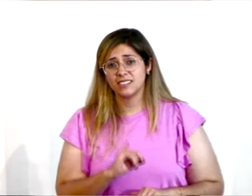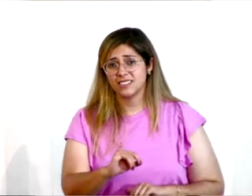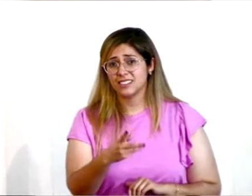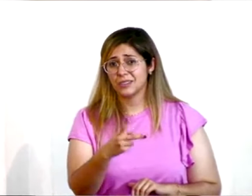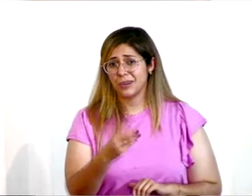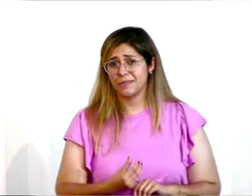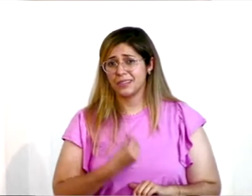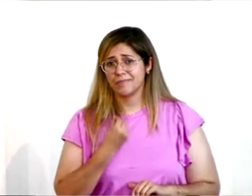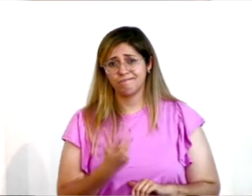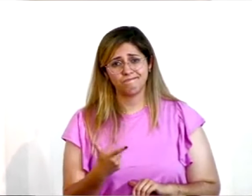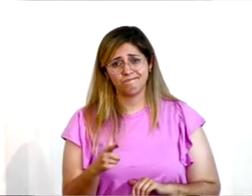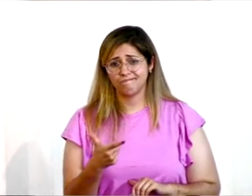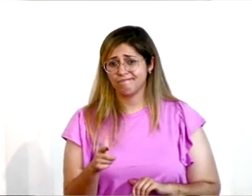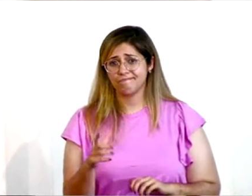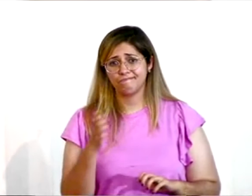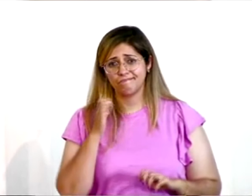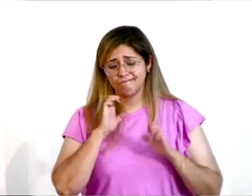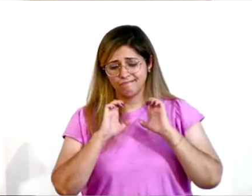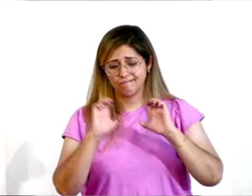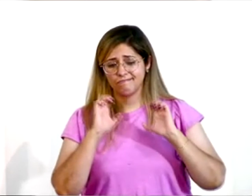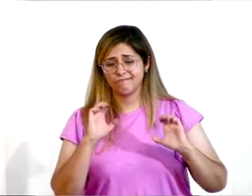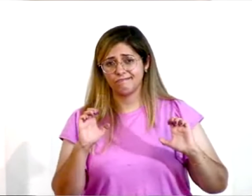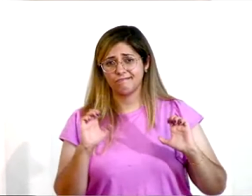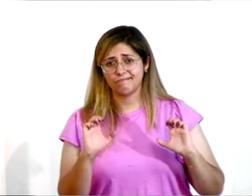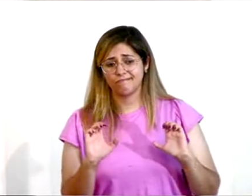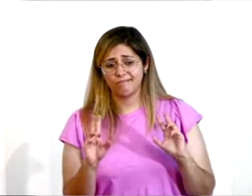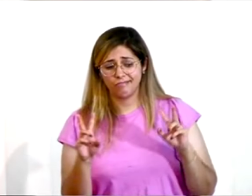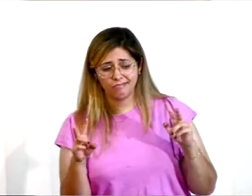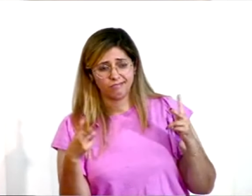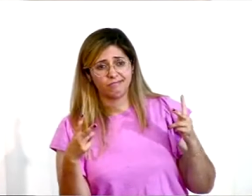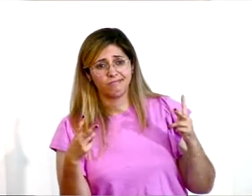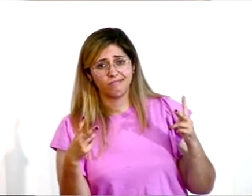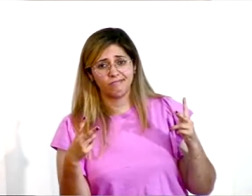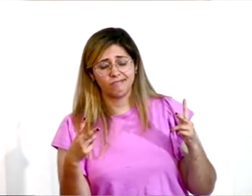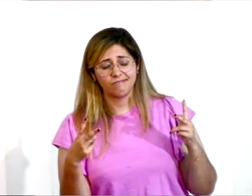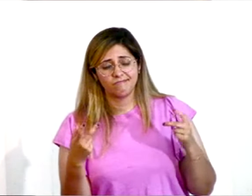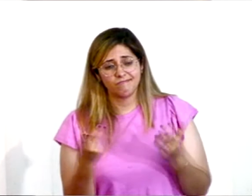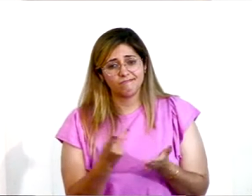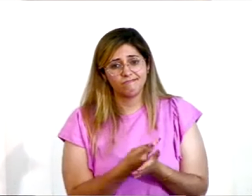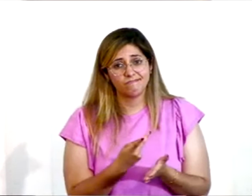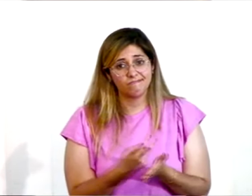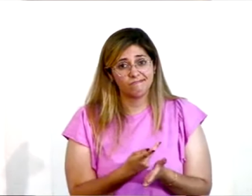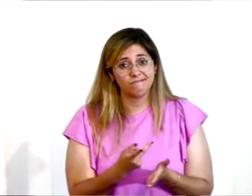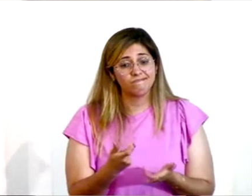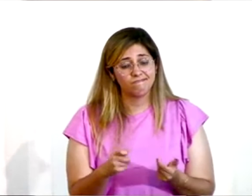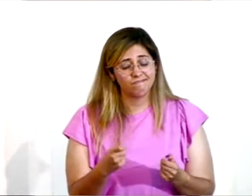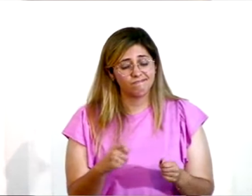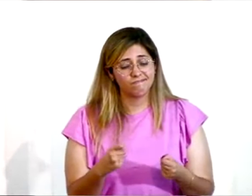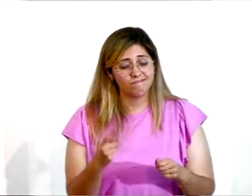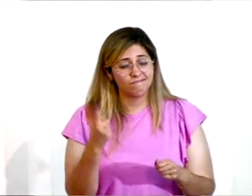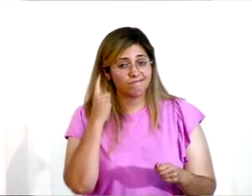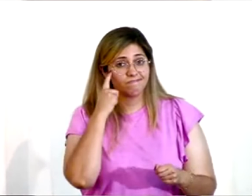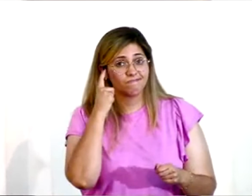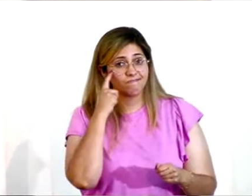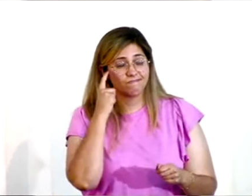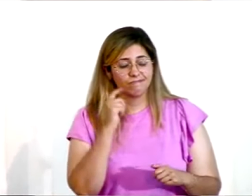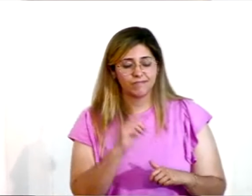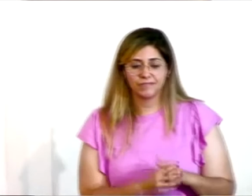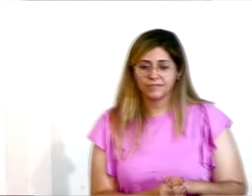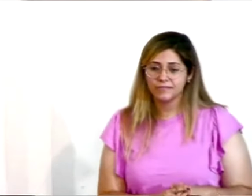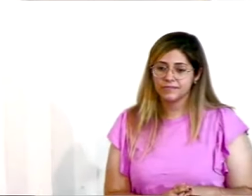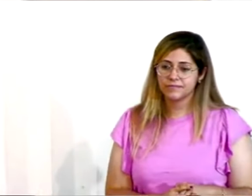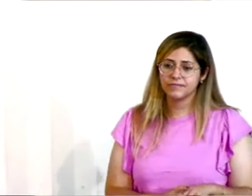nós, talvez é porque ele não esteja em nós. Esse é o ponto. Porque o Evangelho